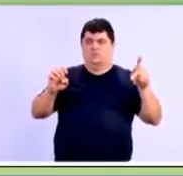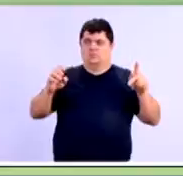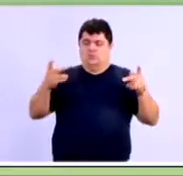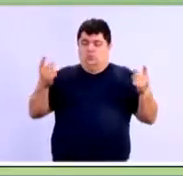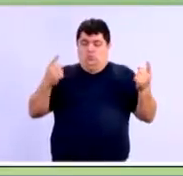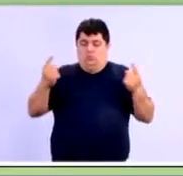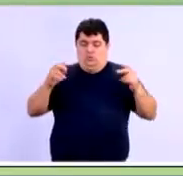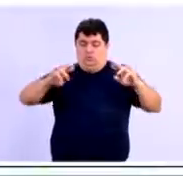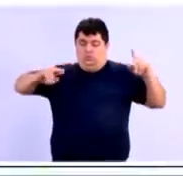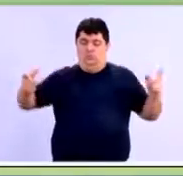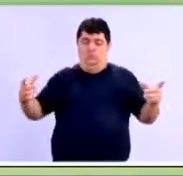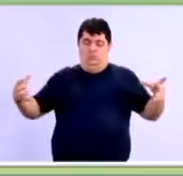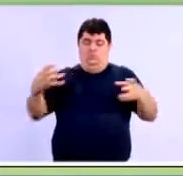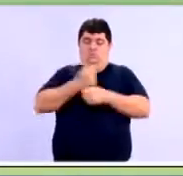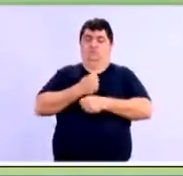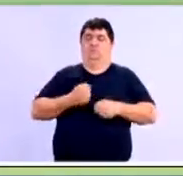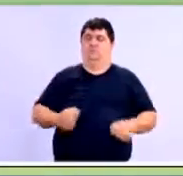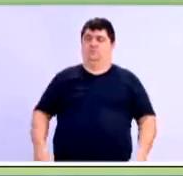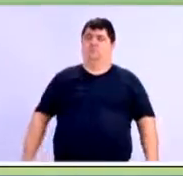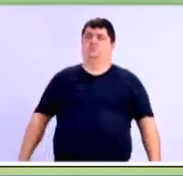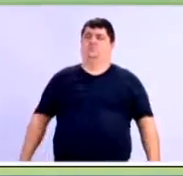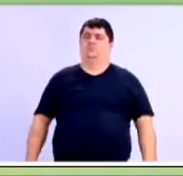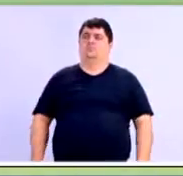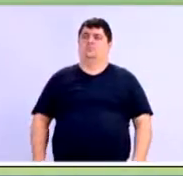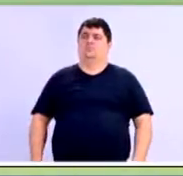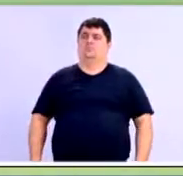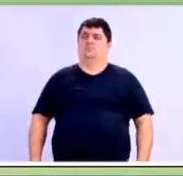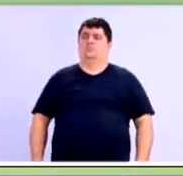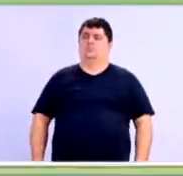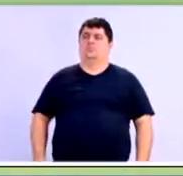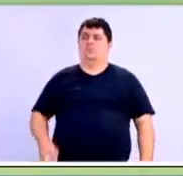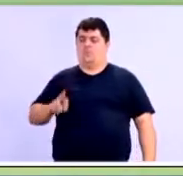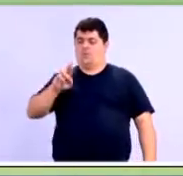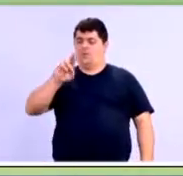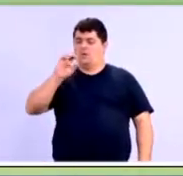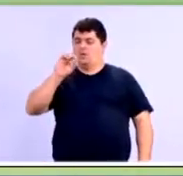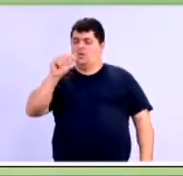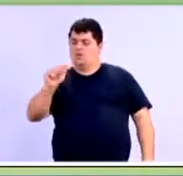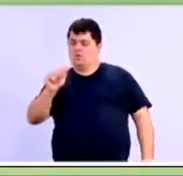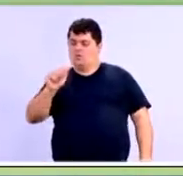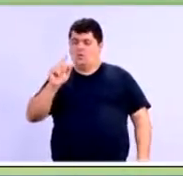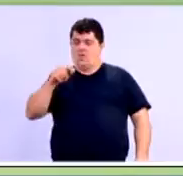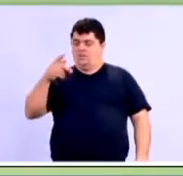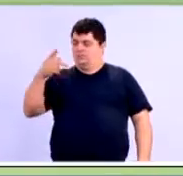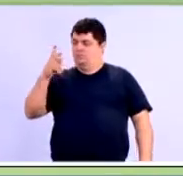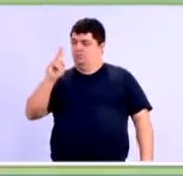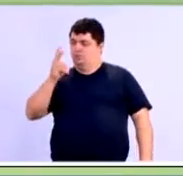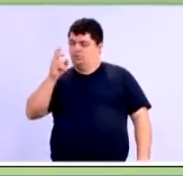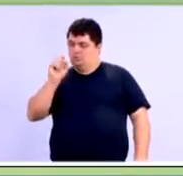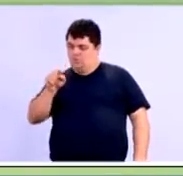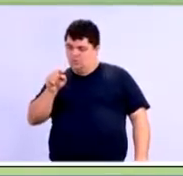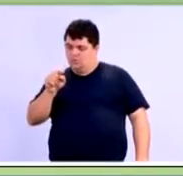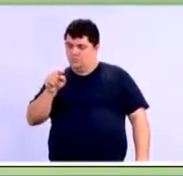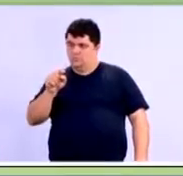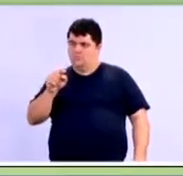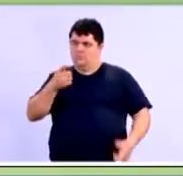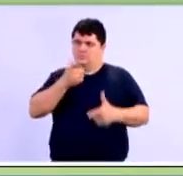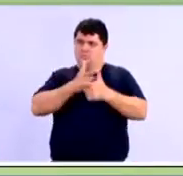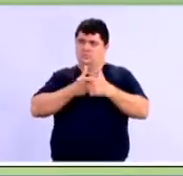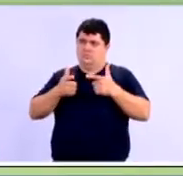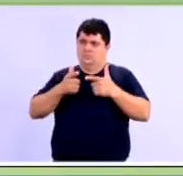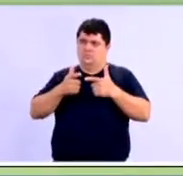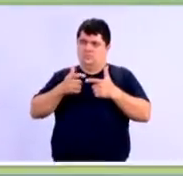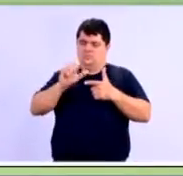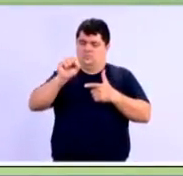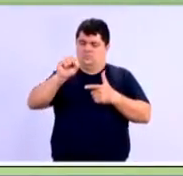duas demonstrações. Correto? Então, o ROE é o quê? É os 2.000 que eu tenho de lucro líquido, que está lá na DRE,